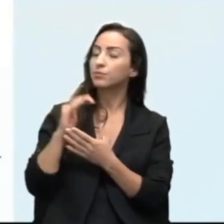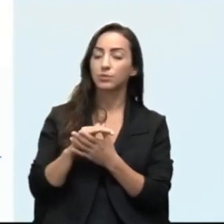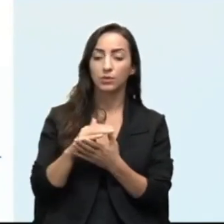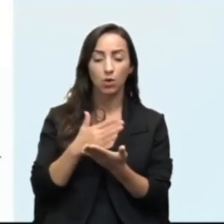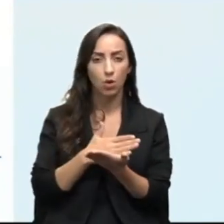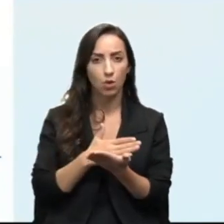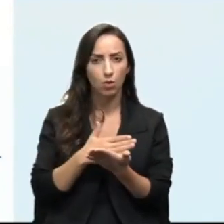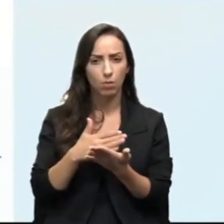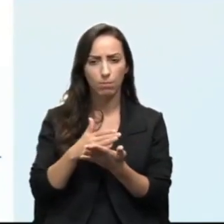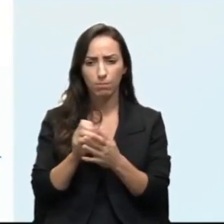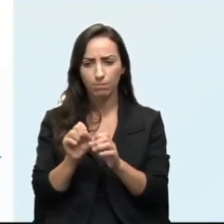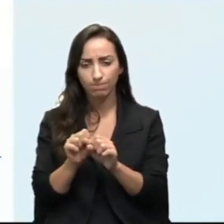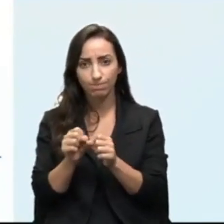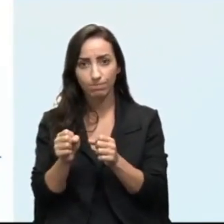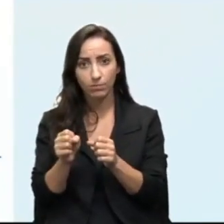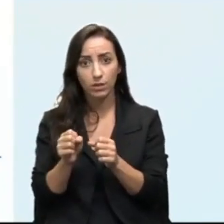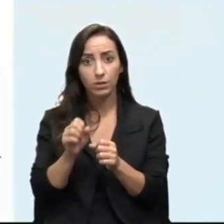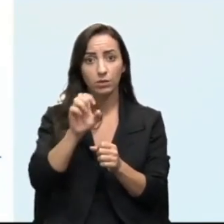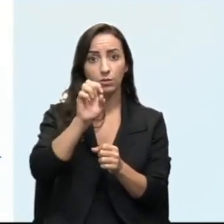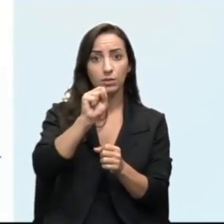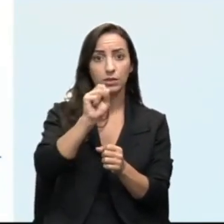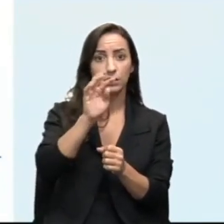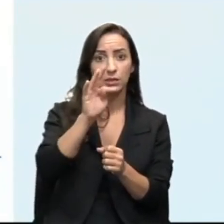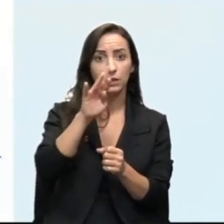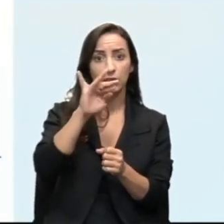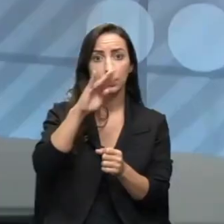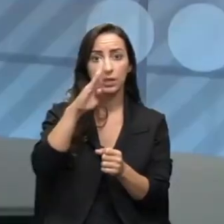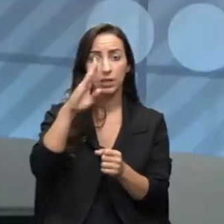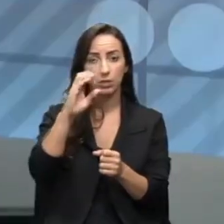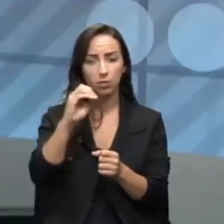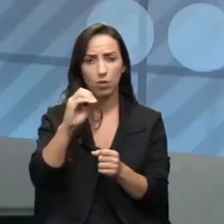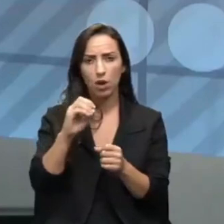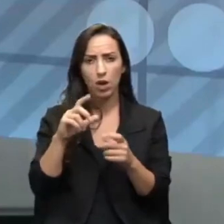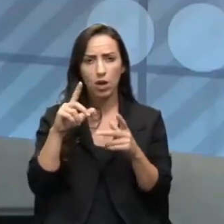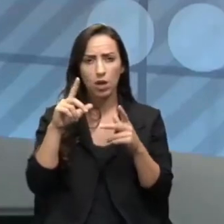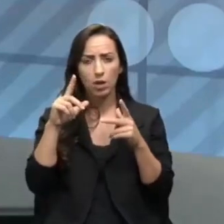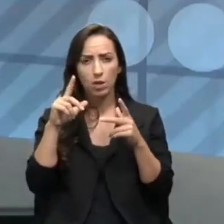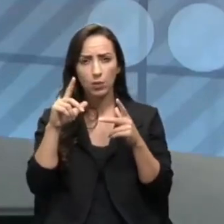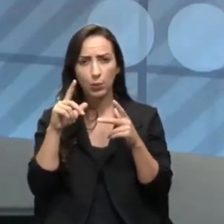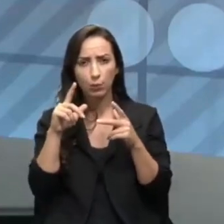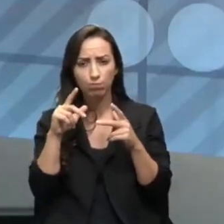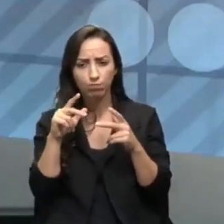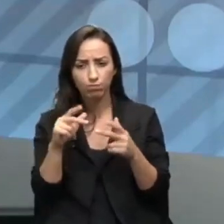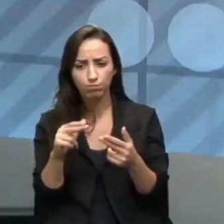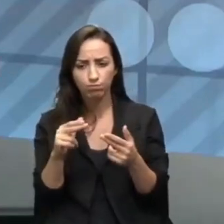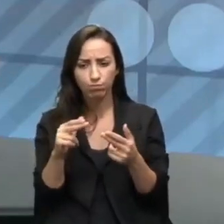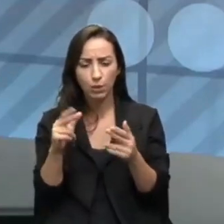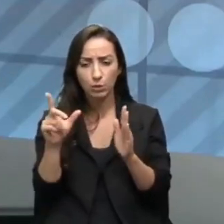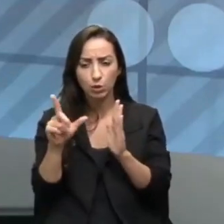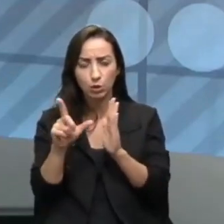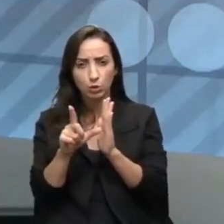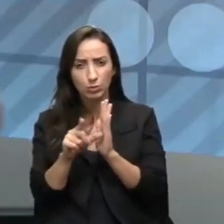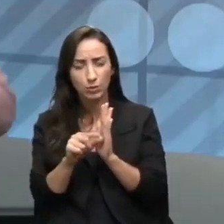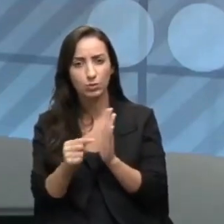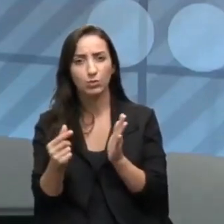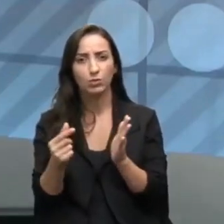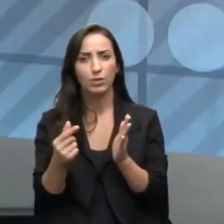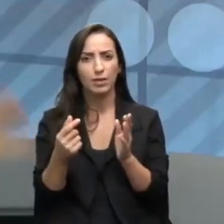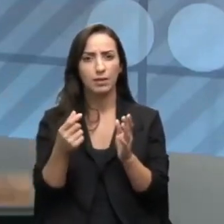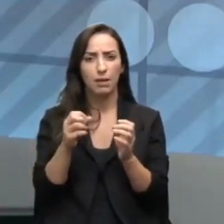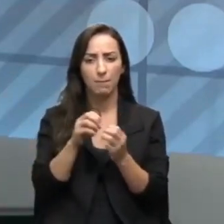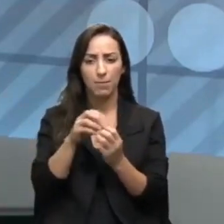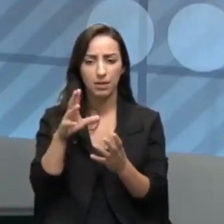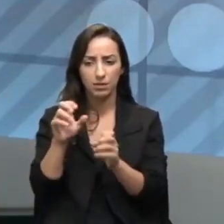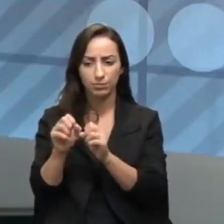atua como uma armadura de costura. Ele diminui, então, o aparecimento dessas fissuras. Para